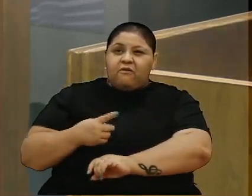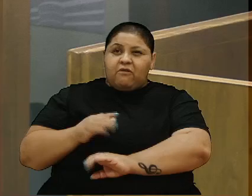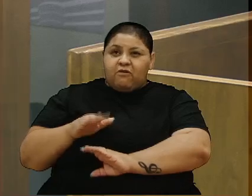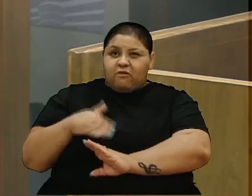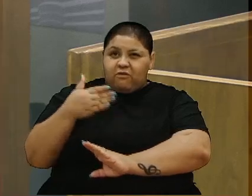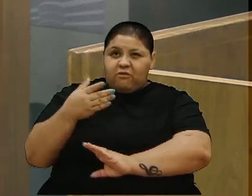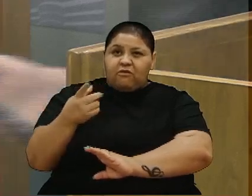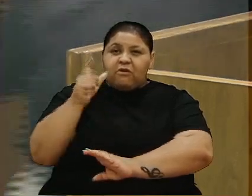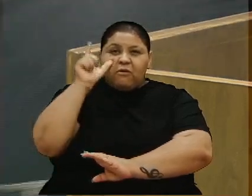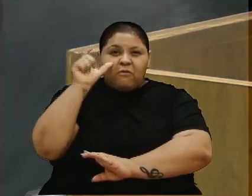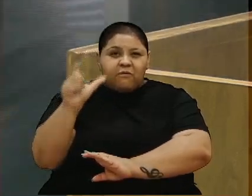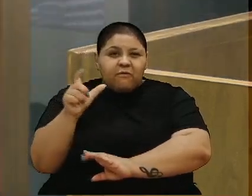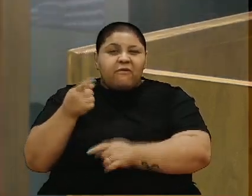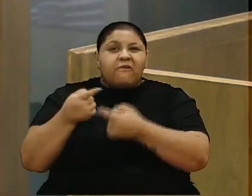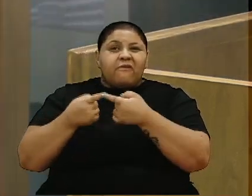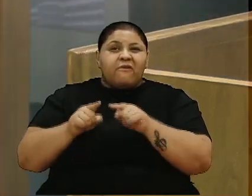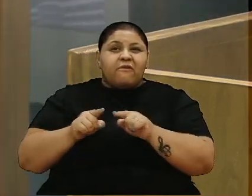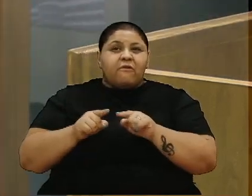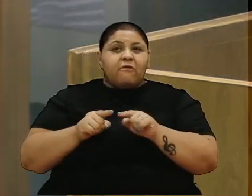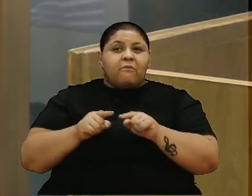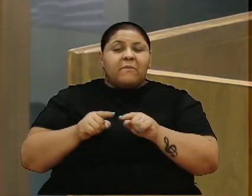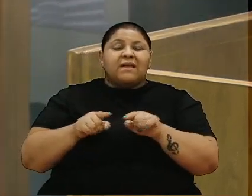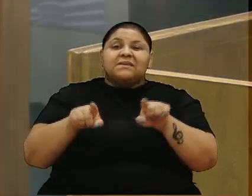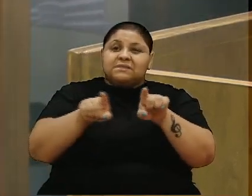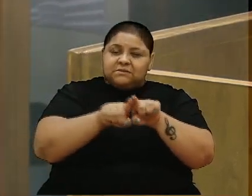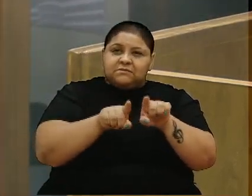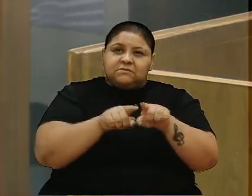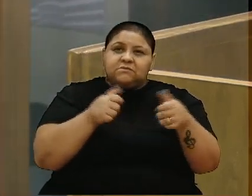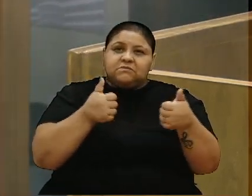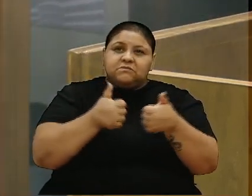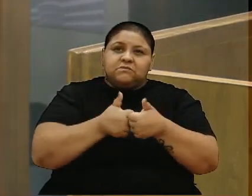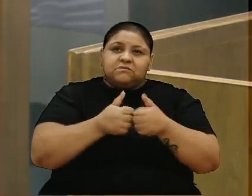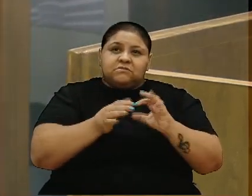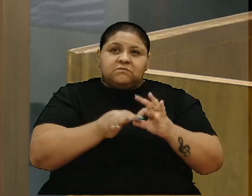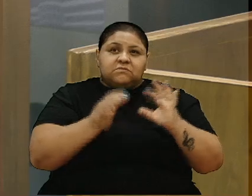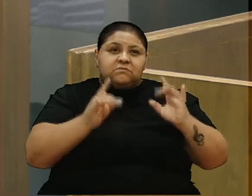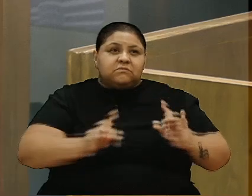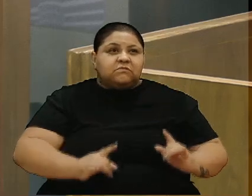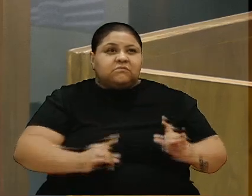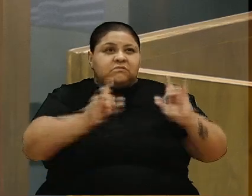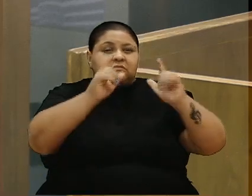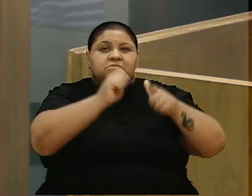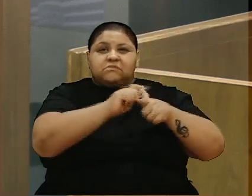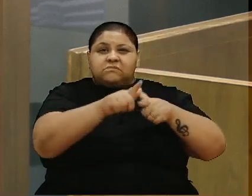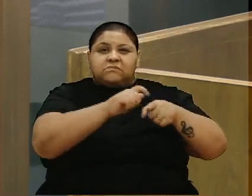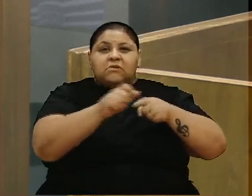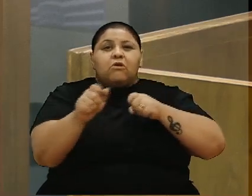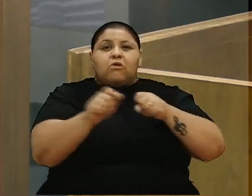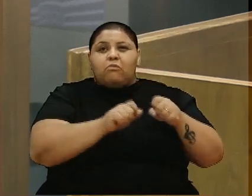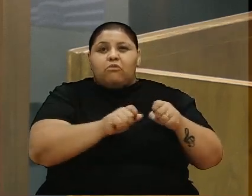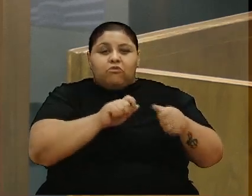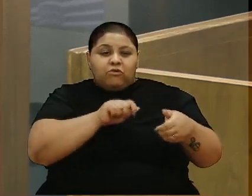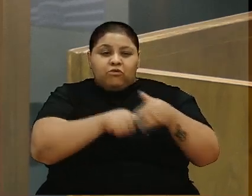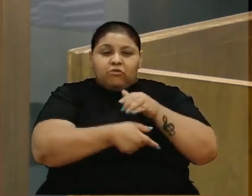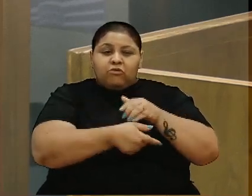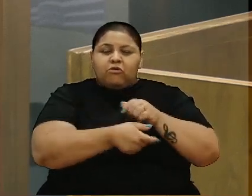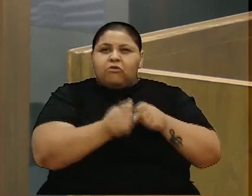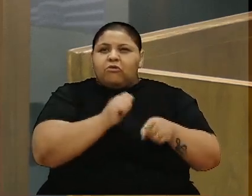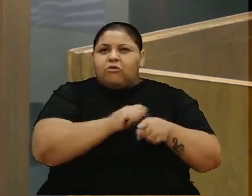os interessados, mas, paralelamente a isso, que desocupe esses prédios que estão alugados, que poderia ser reinvestido esse valor de